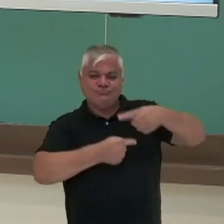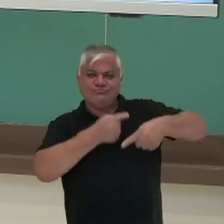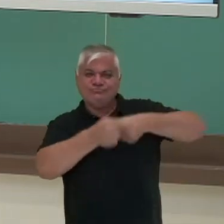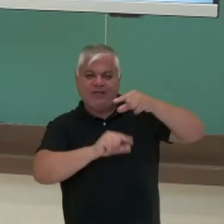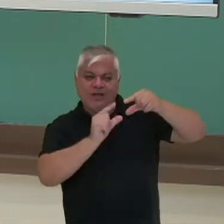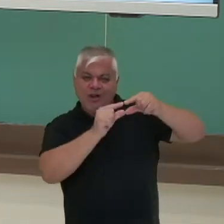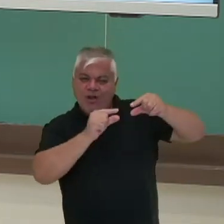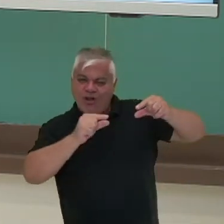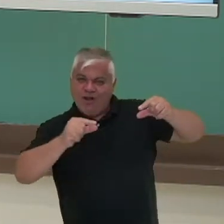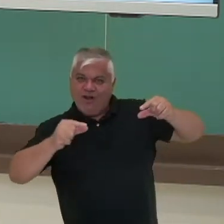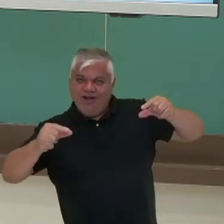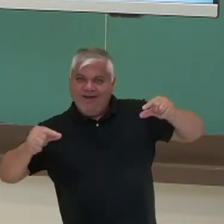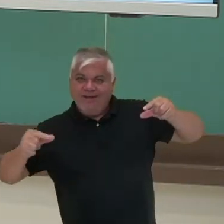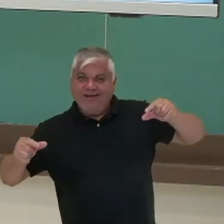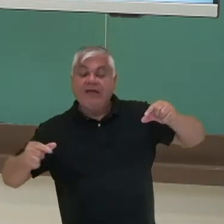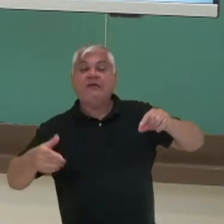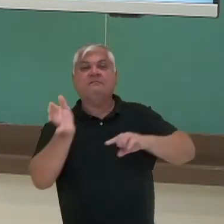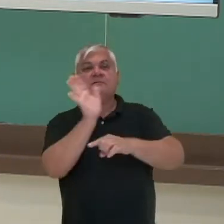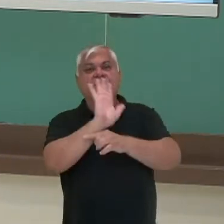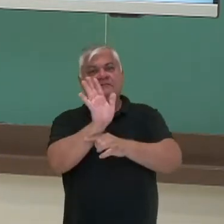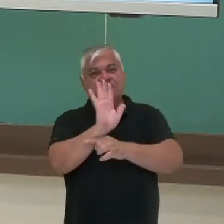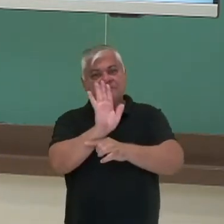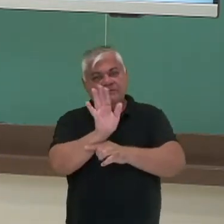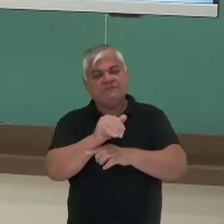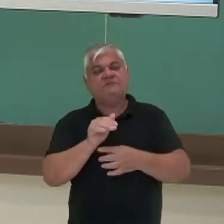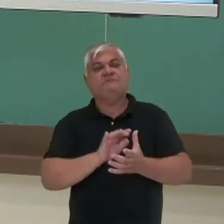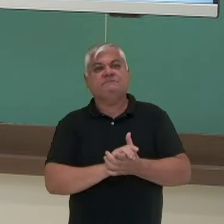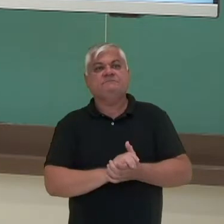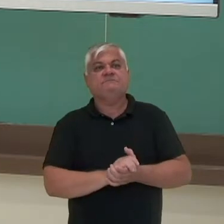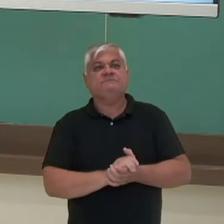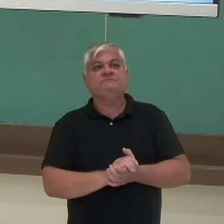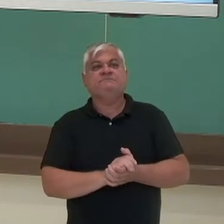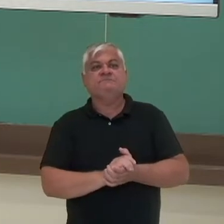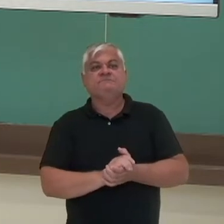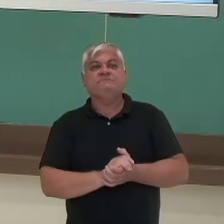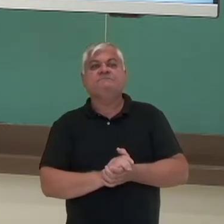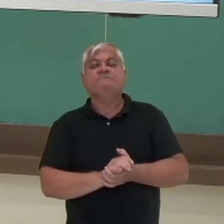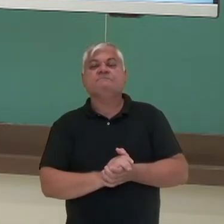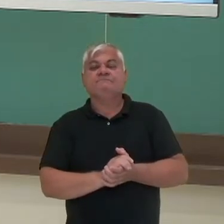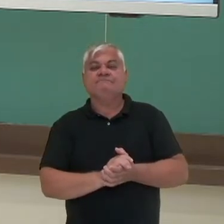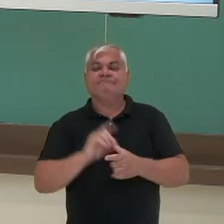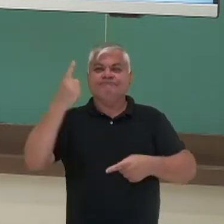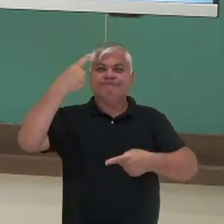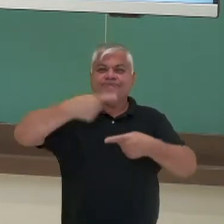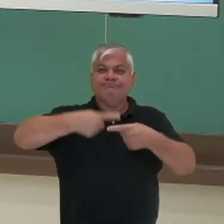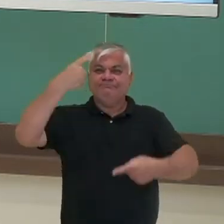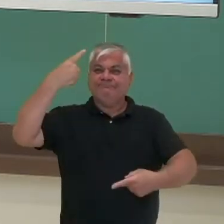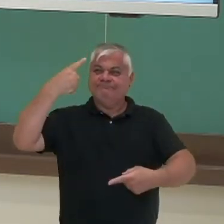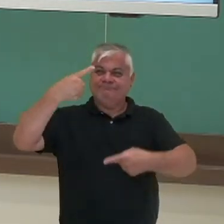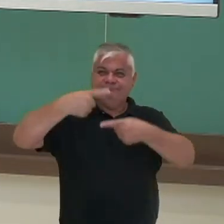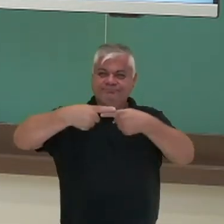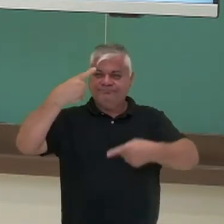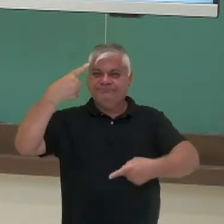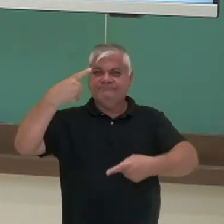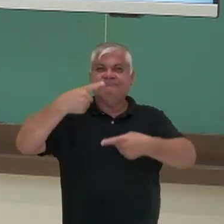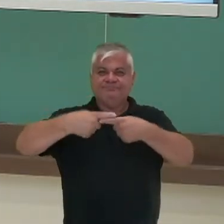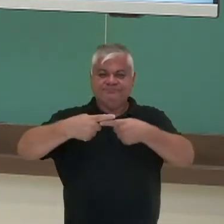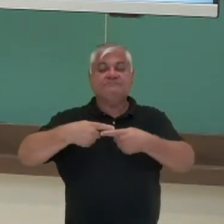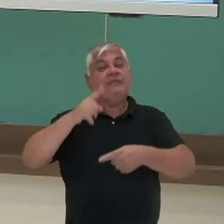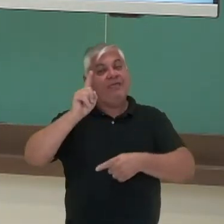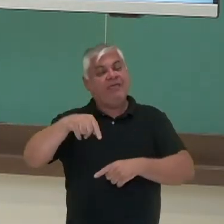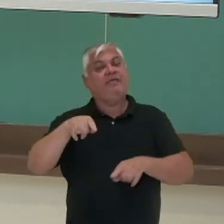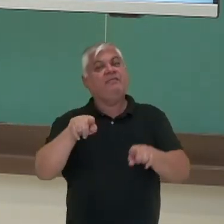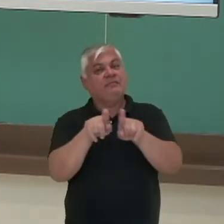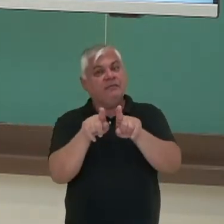um cartaz sobre filme de curta-metragem. E, né, então esses símbolos aqui, eles remetem,